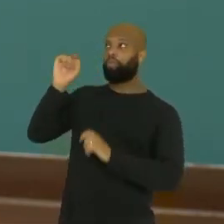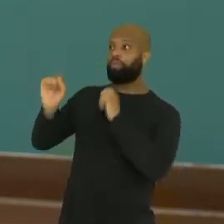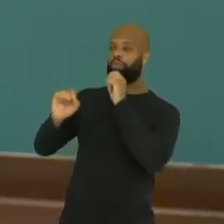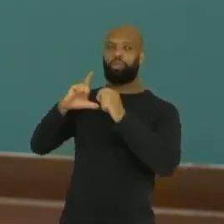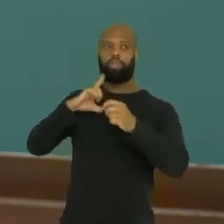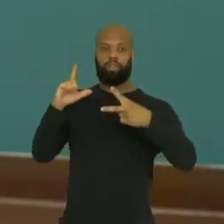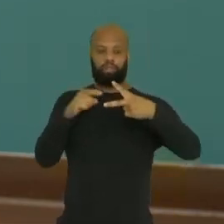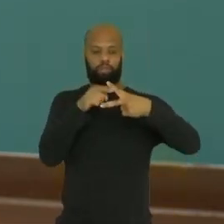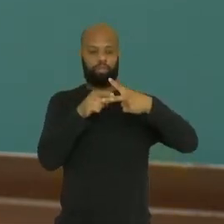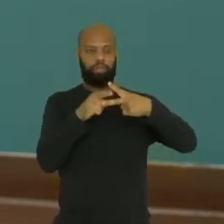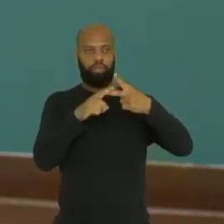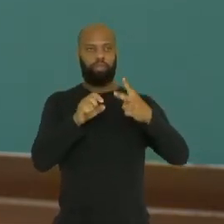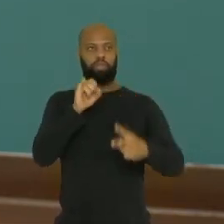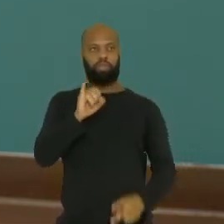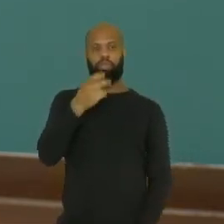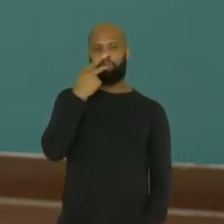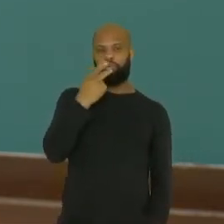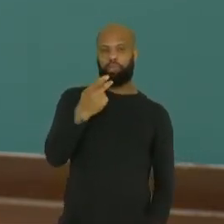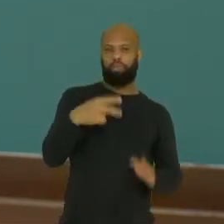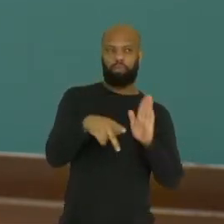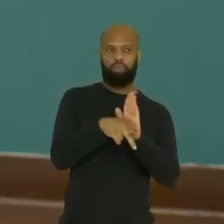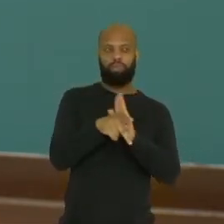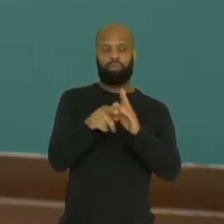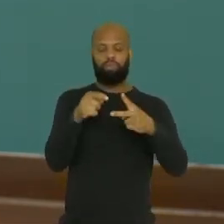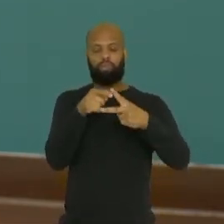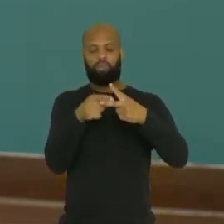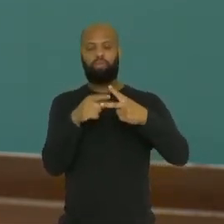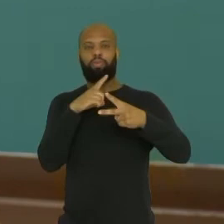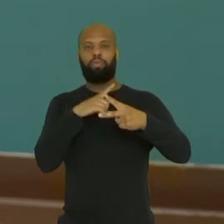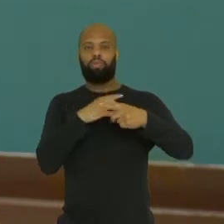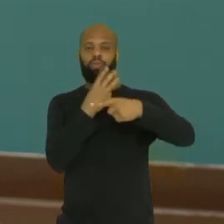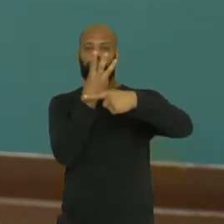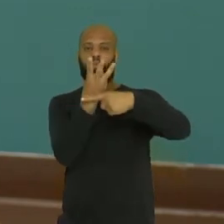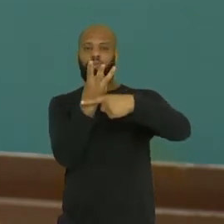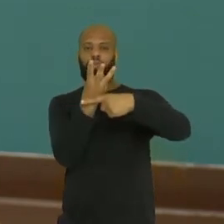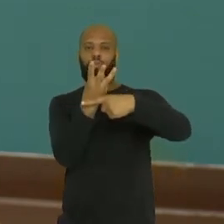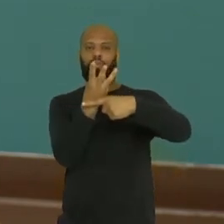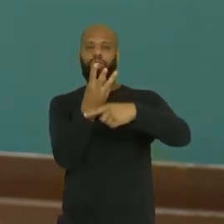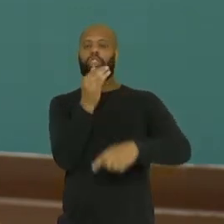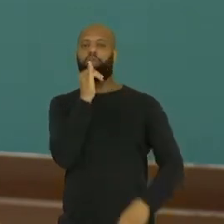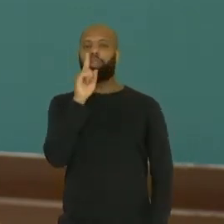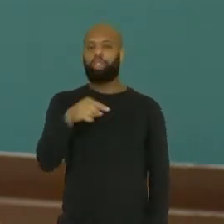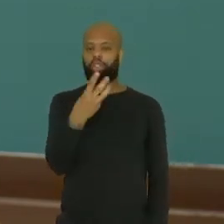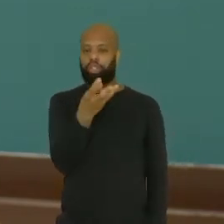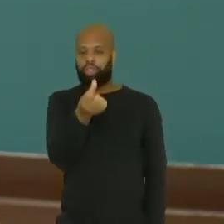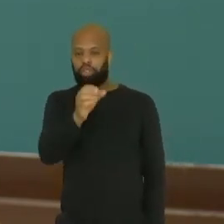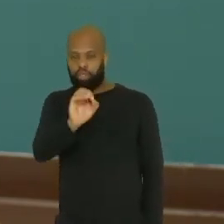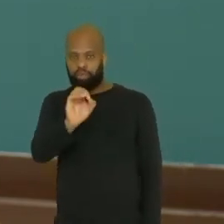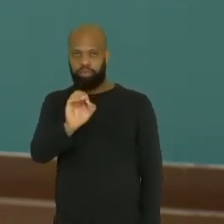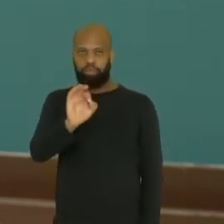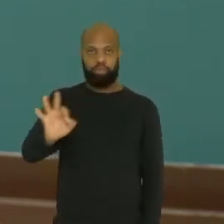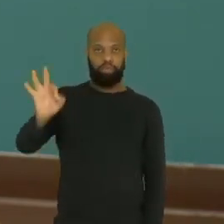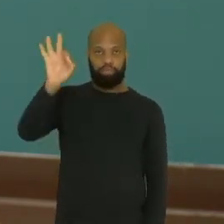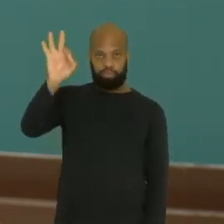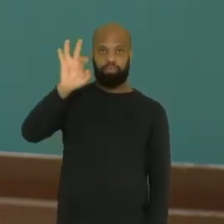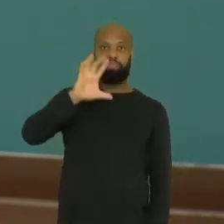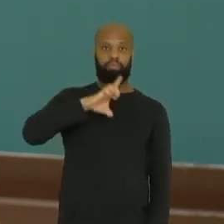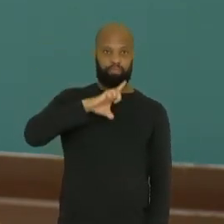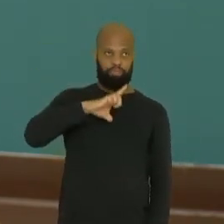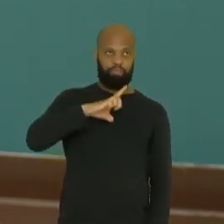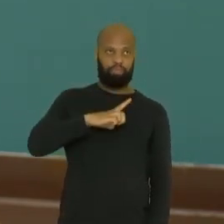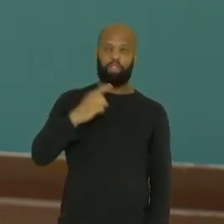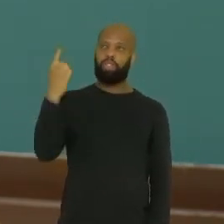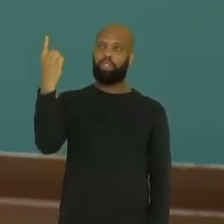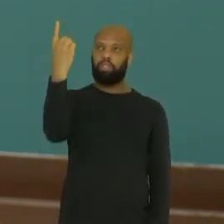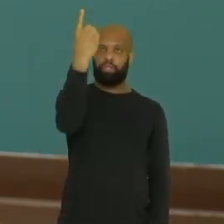circunferência, quando a gente está falando de ângulo, ela é dividida em 360 partes iguais. A gente chama cada uma dessas partes de 1